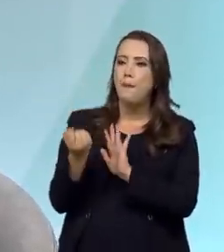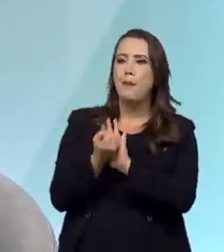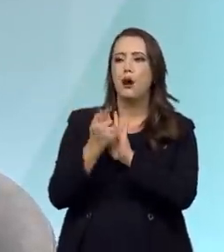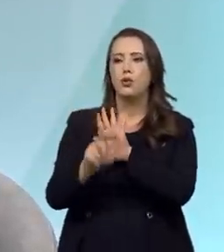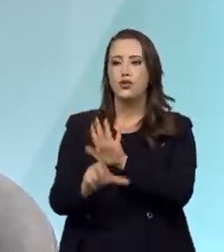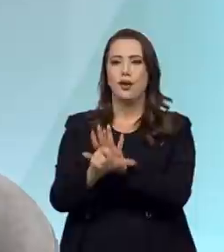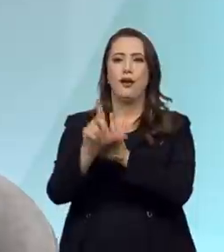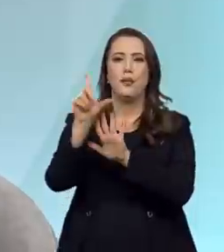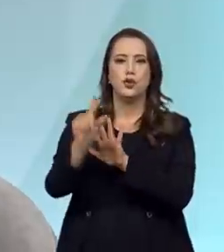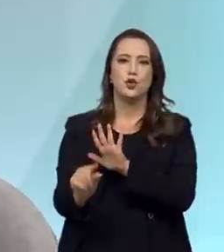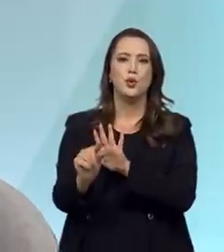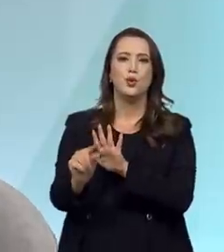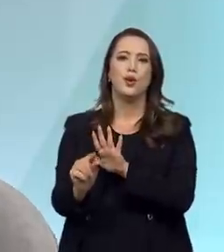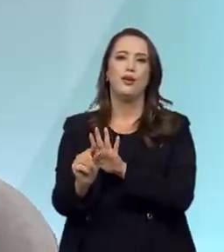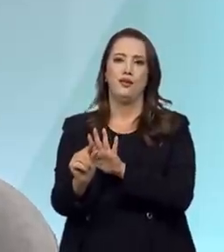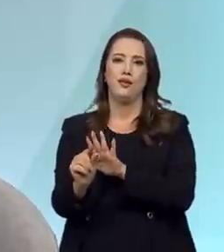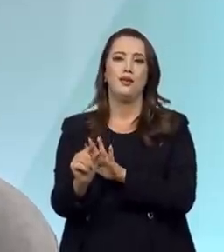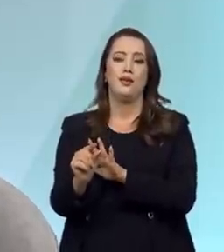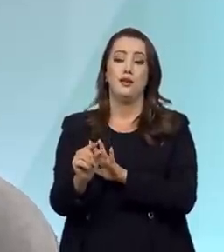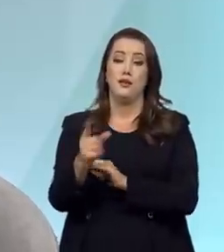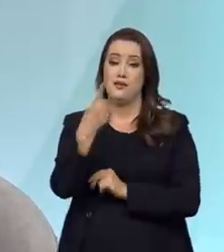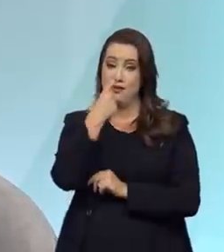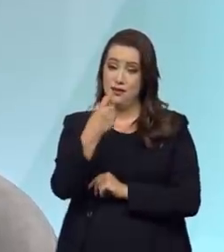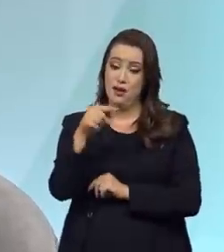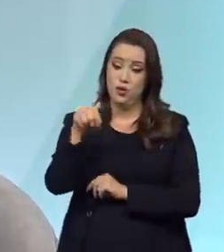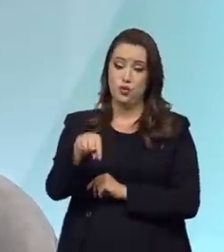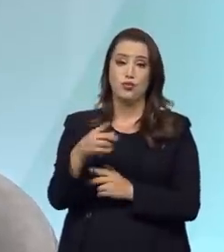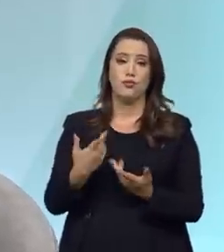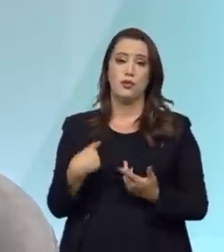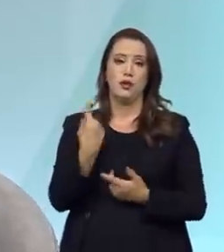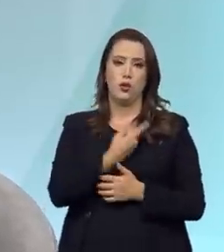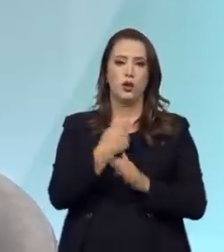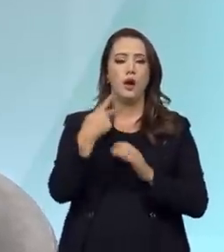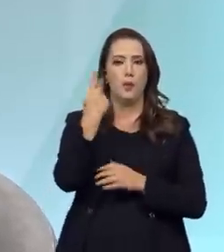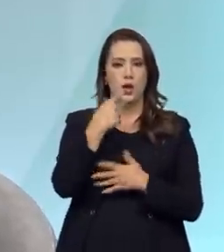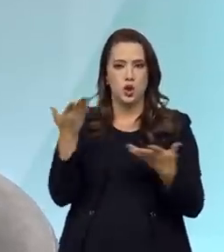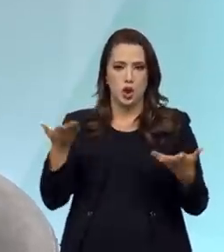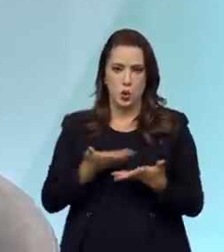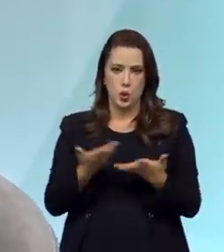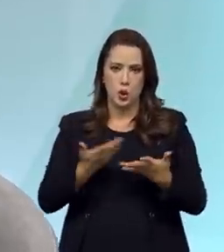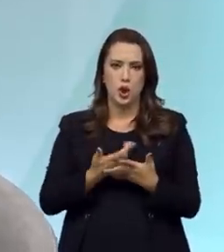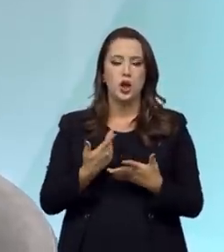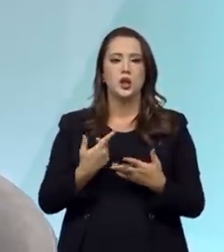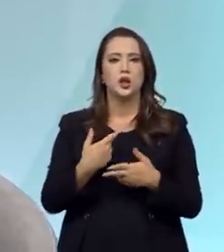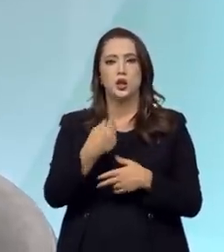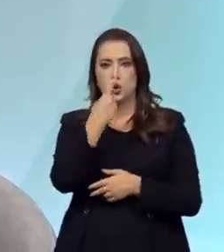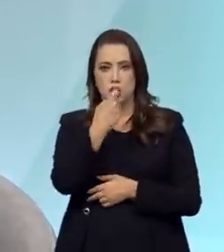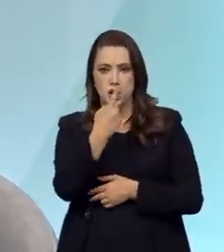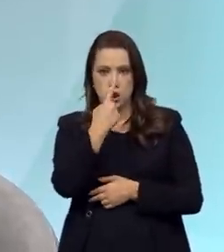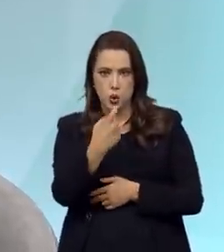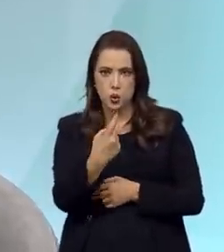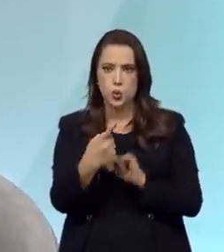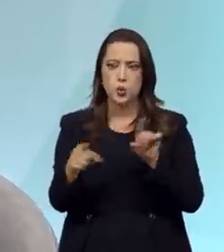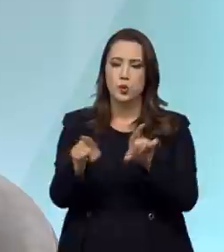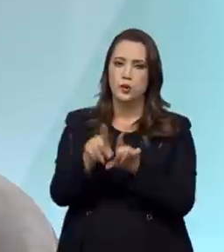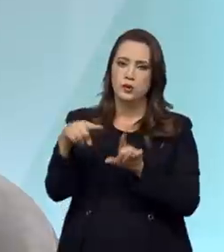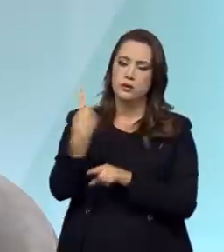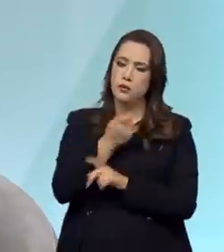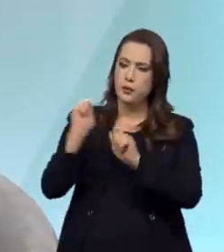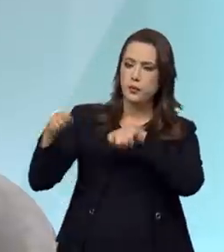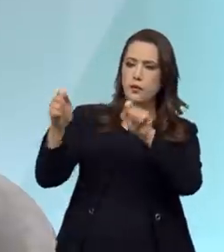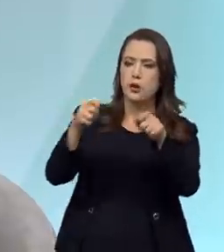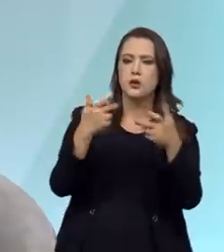de resíduos Nossa regulamento Tamos aí a pô o final de resíduos sólidos agora em Janeiro e com isso não se observa uma